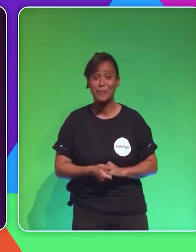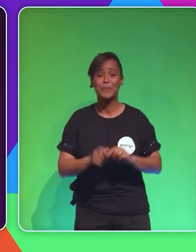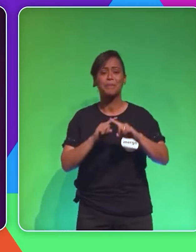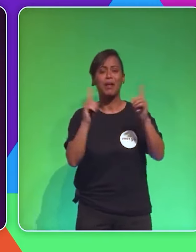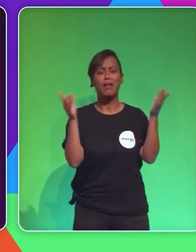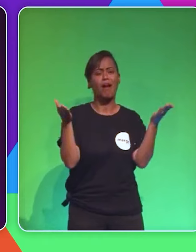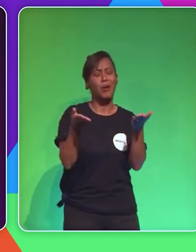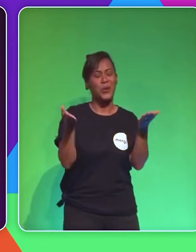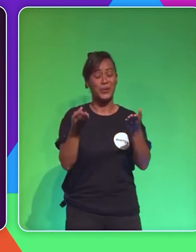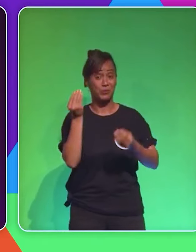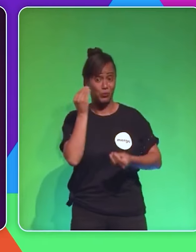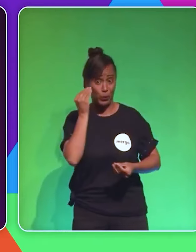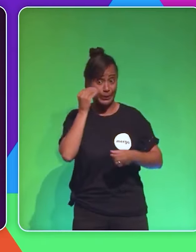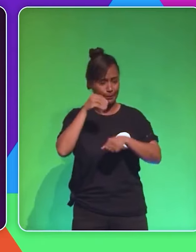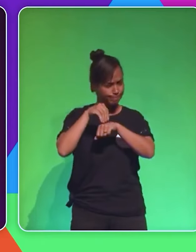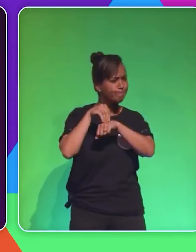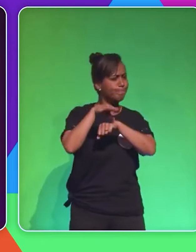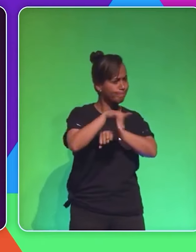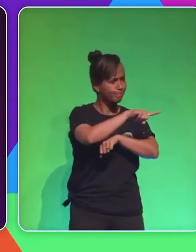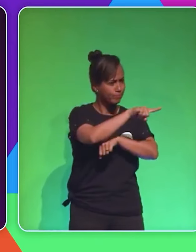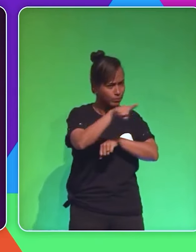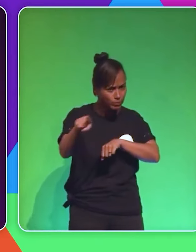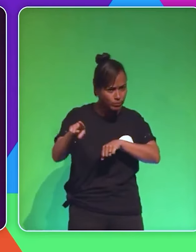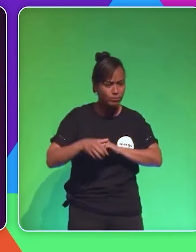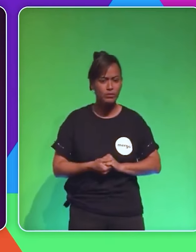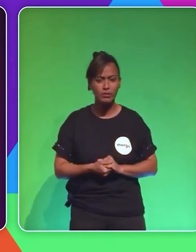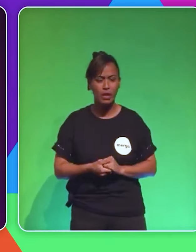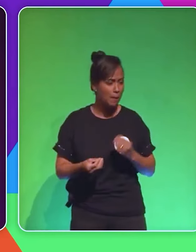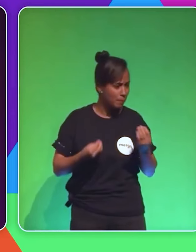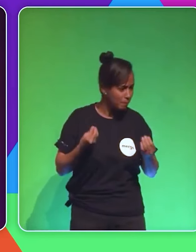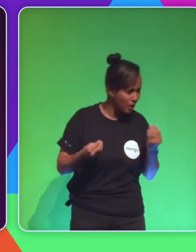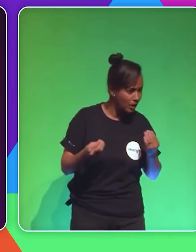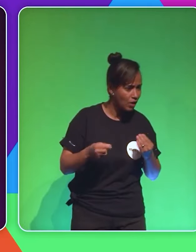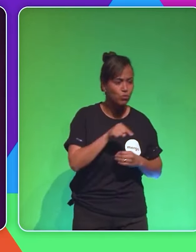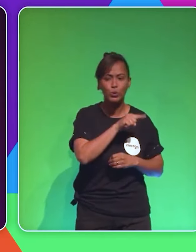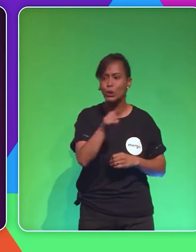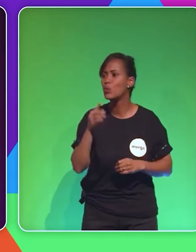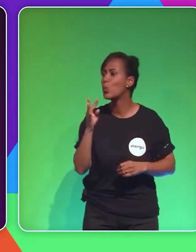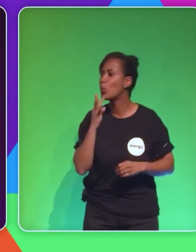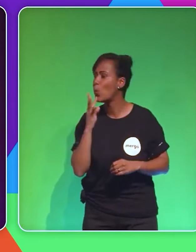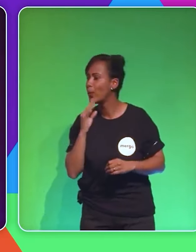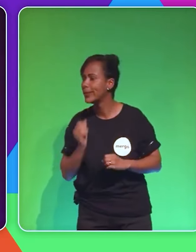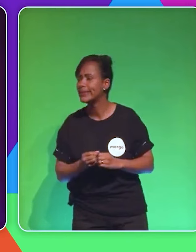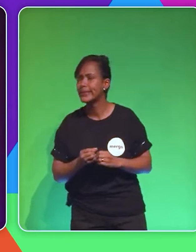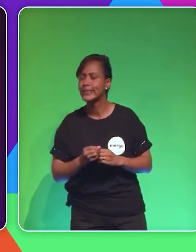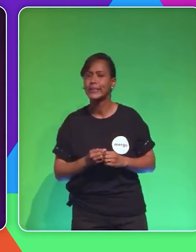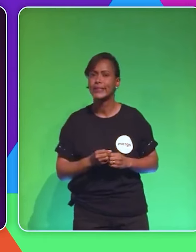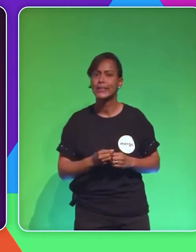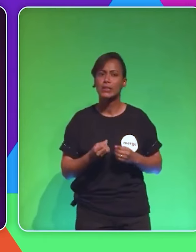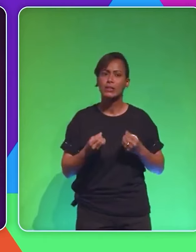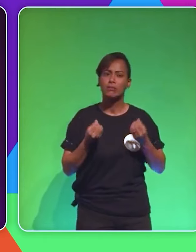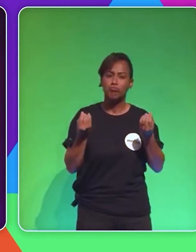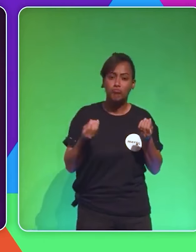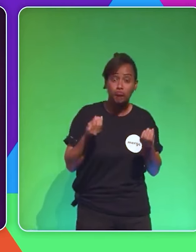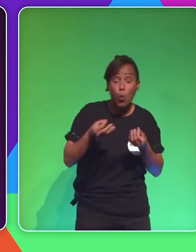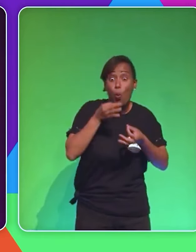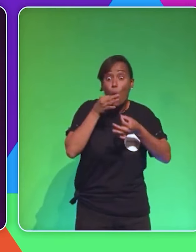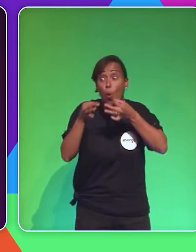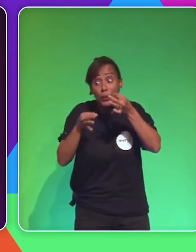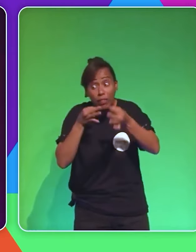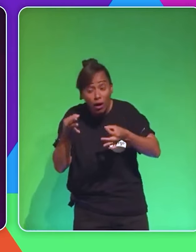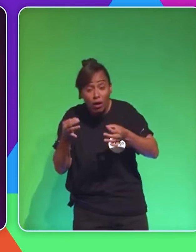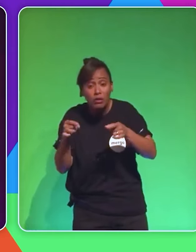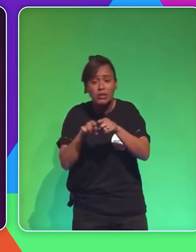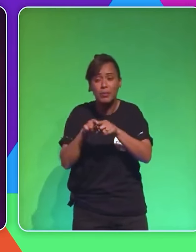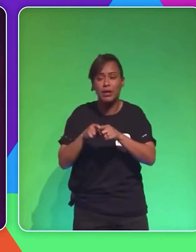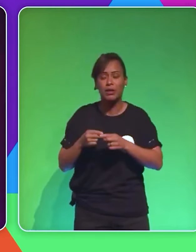para você para vocês uma ideia sobre eh como vocês podem pensar eh criticar e também